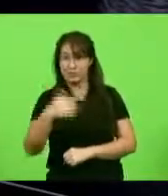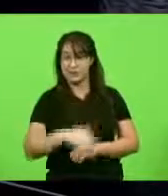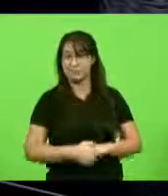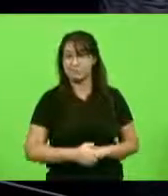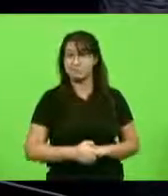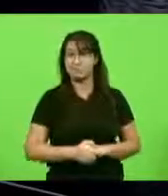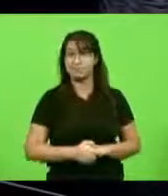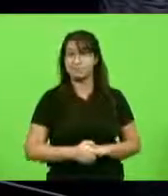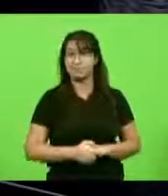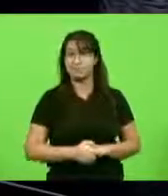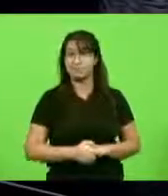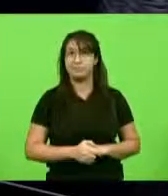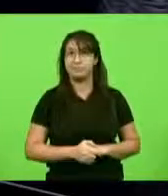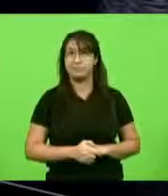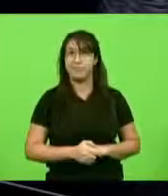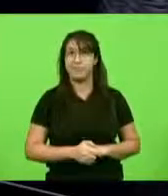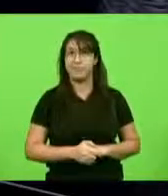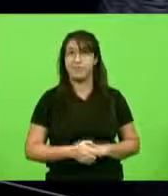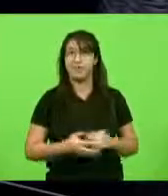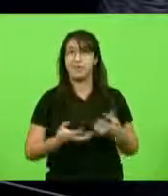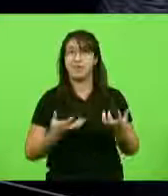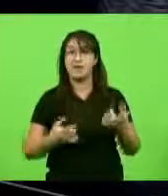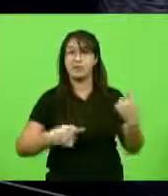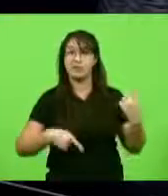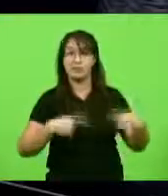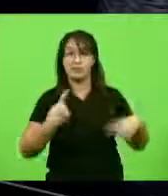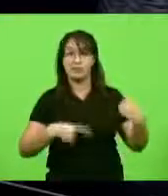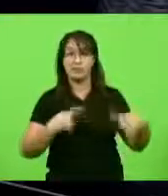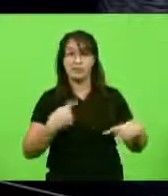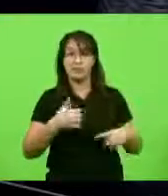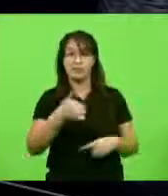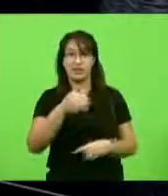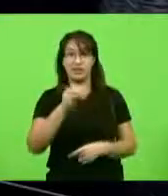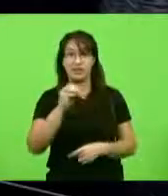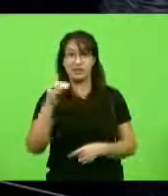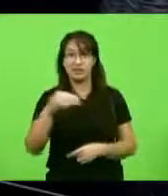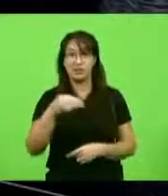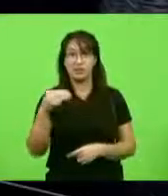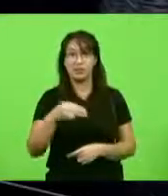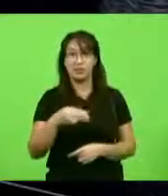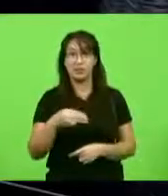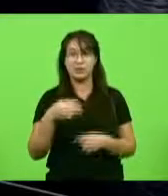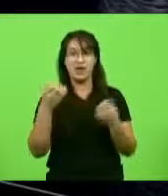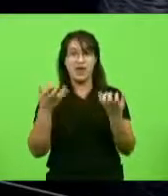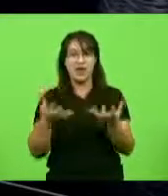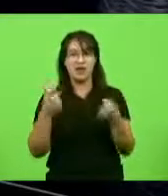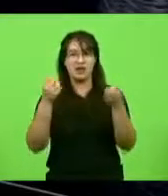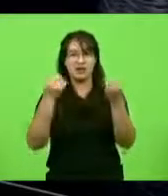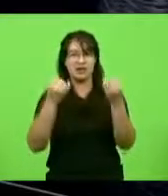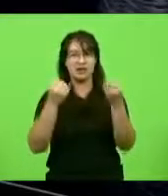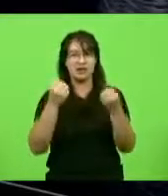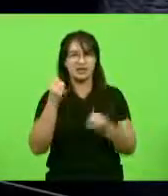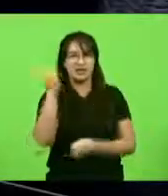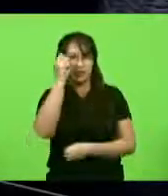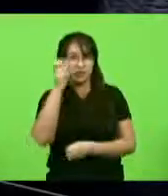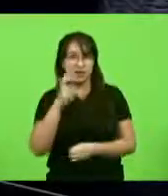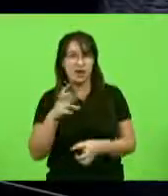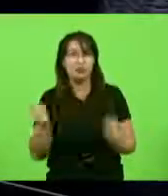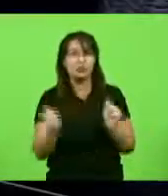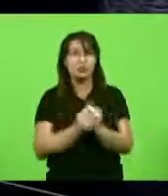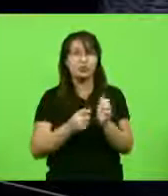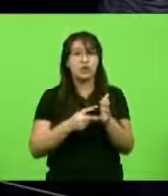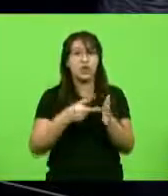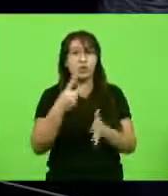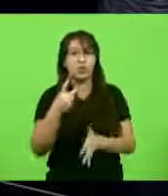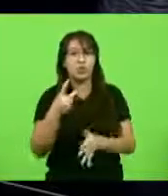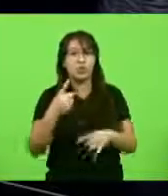2012, presidente, eu quero discutir 10 minutos, que o deputado Marcos Vieira é muito esperto. Ele junta duas discussões e a gente pode só 5